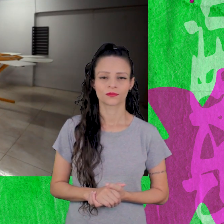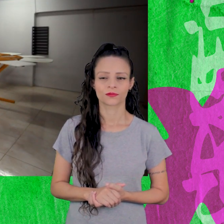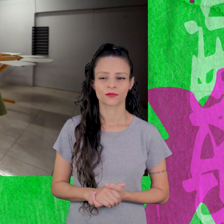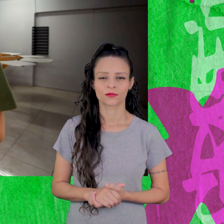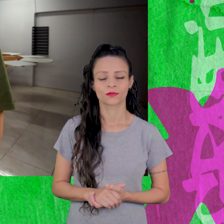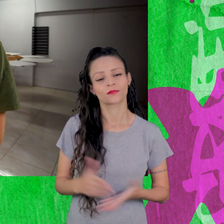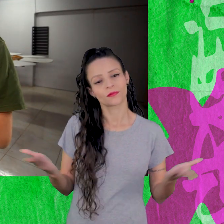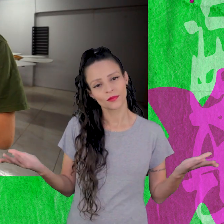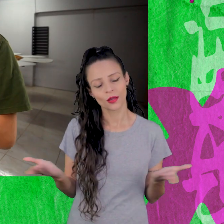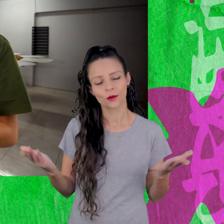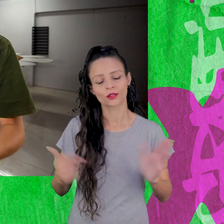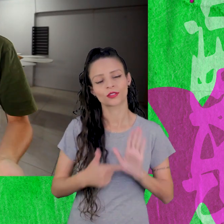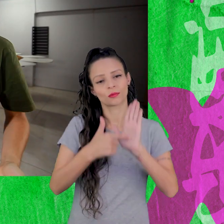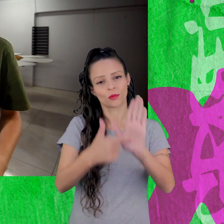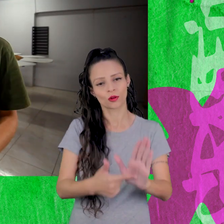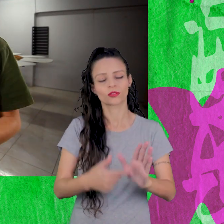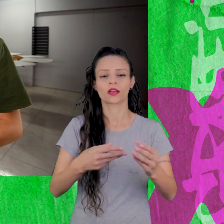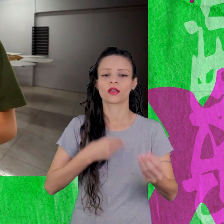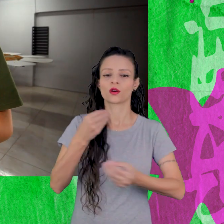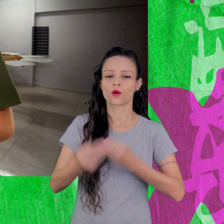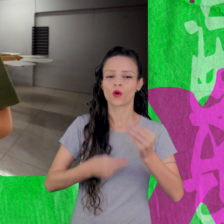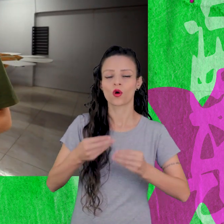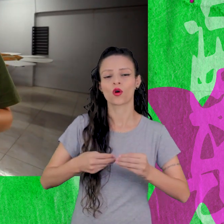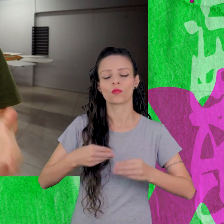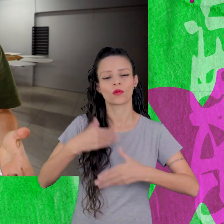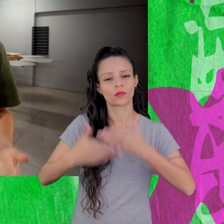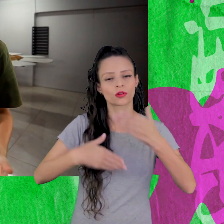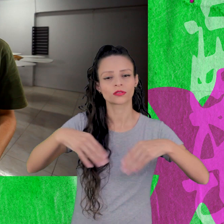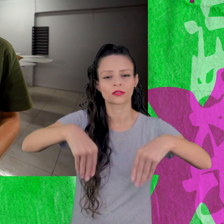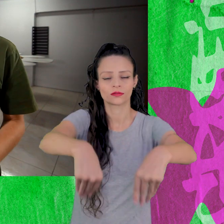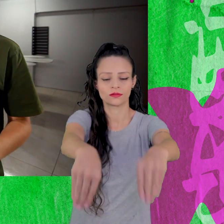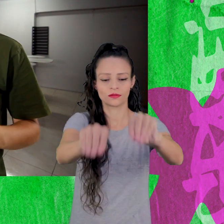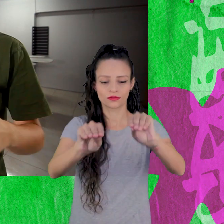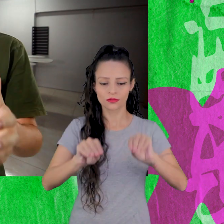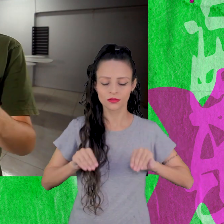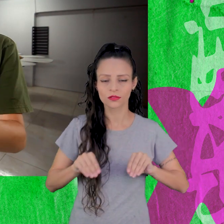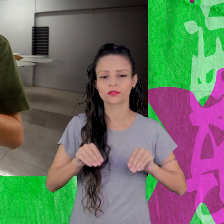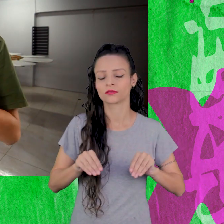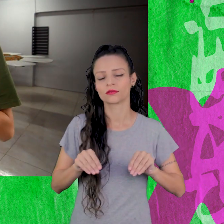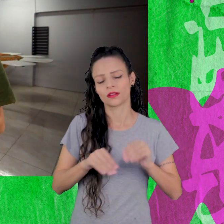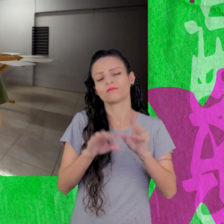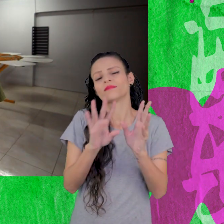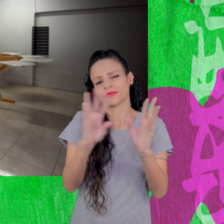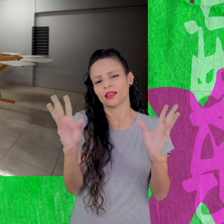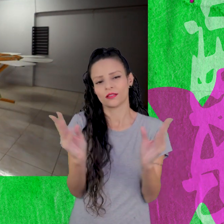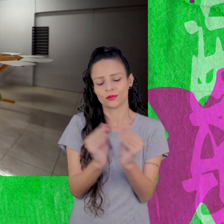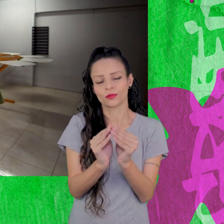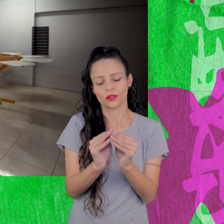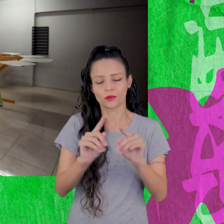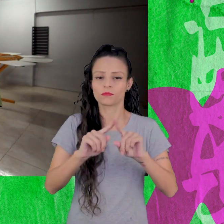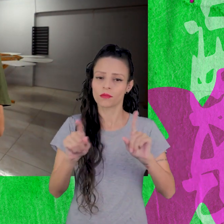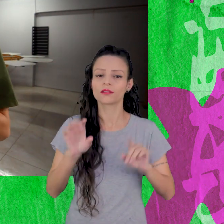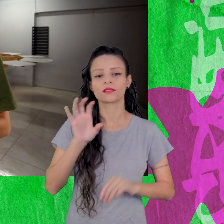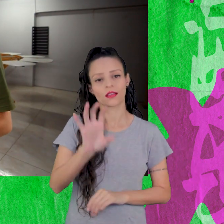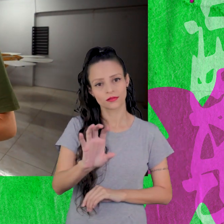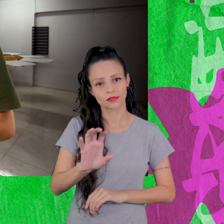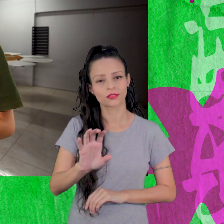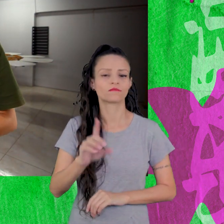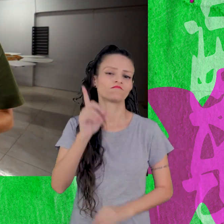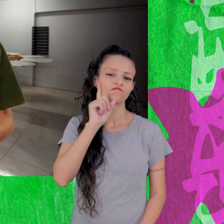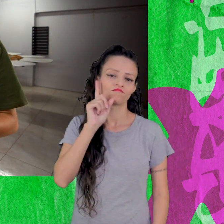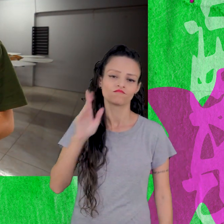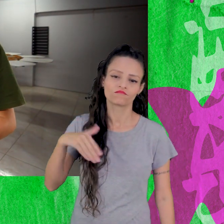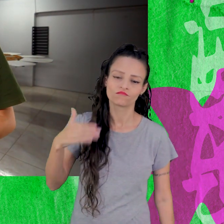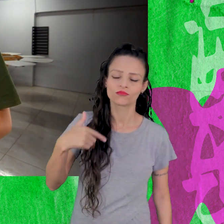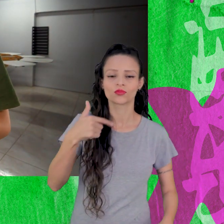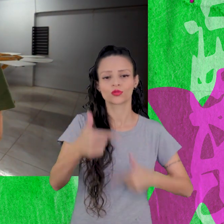E hoje a gente pode mostrar para vocês um pouquinho do processo serigráfico, o que é serigrafia, assim, bem por cima, mas é isso que